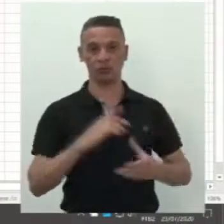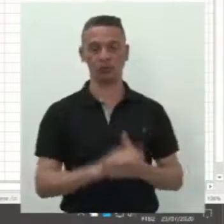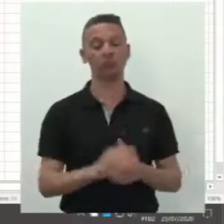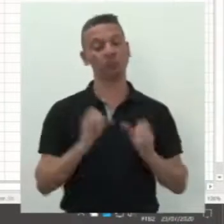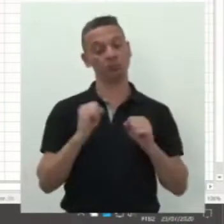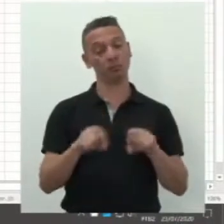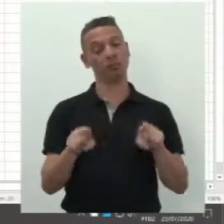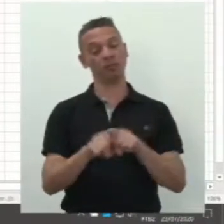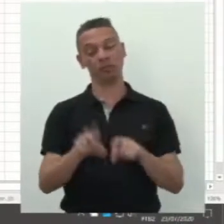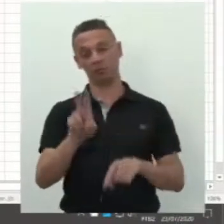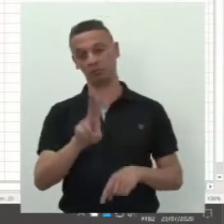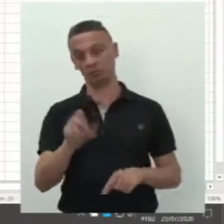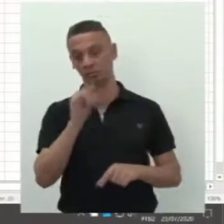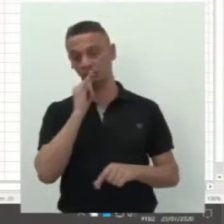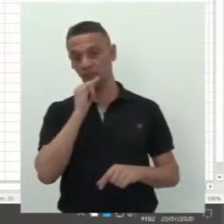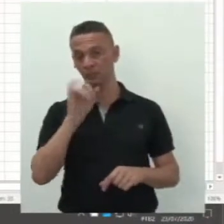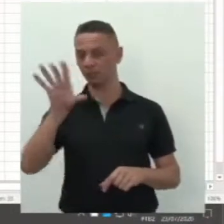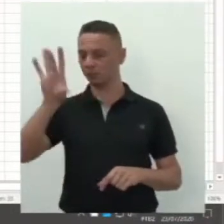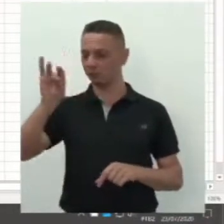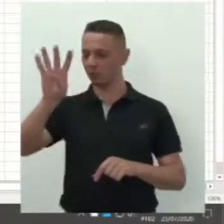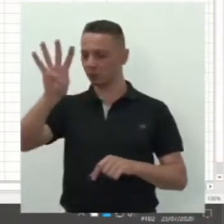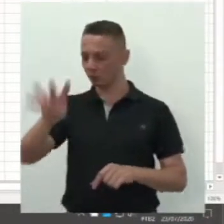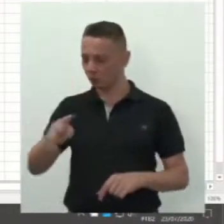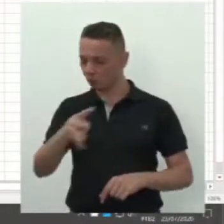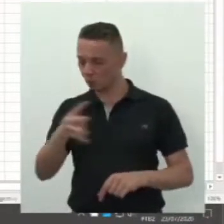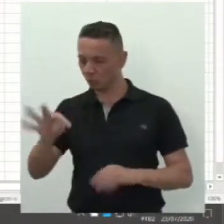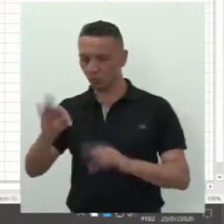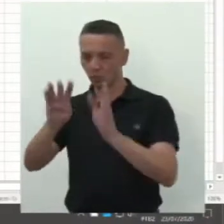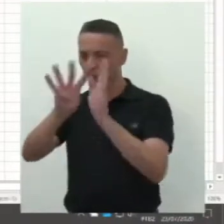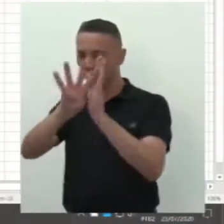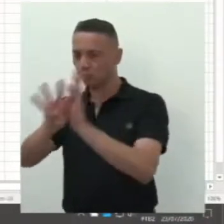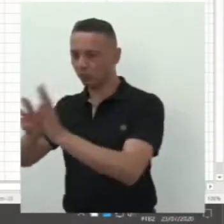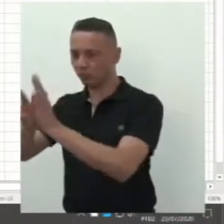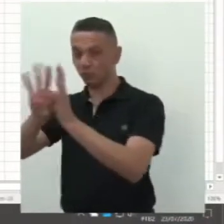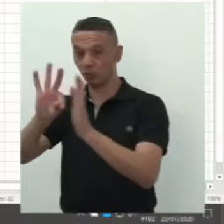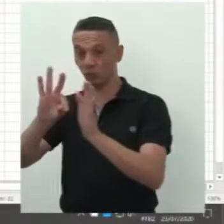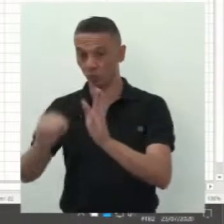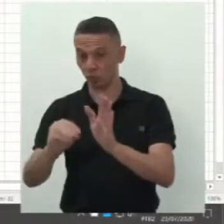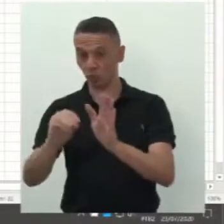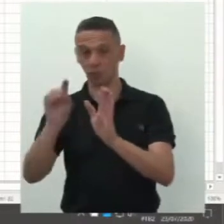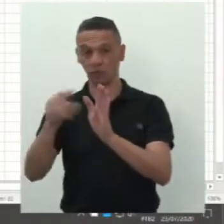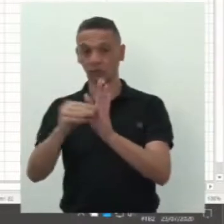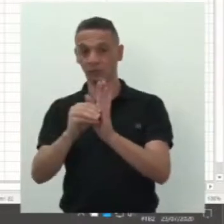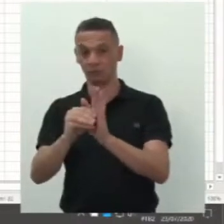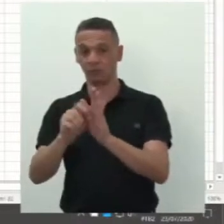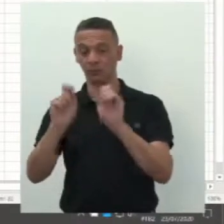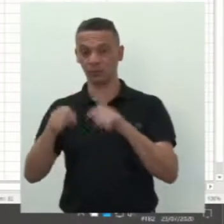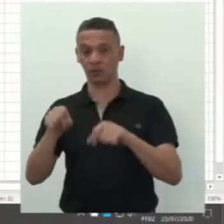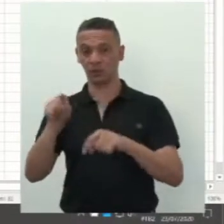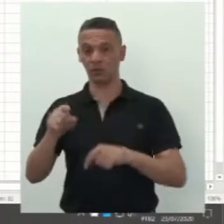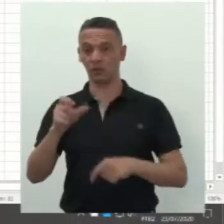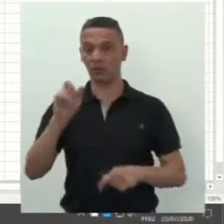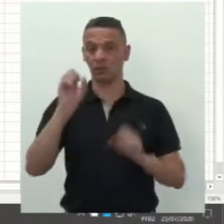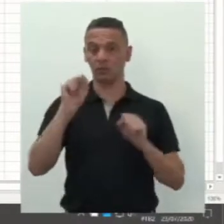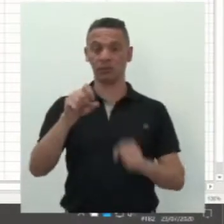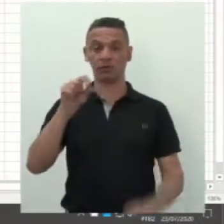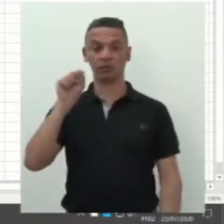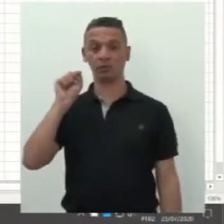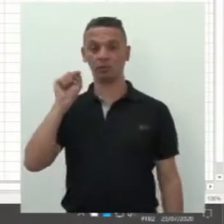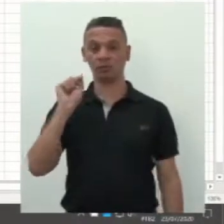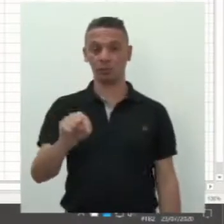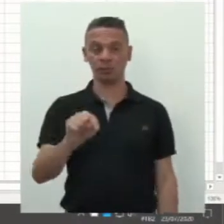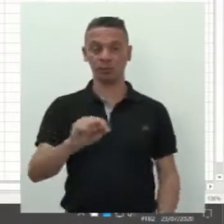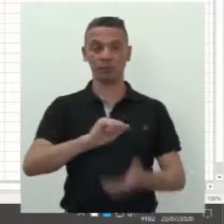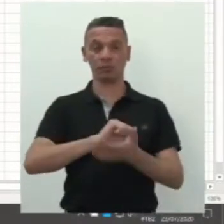caso eu selecione todos os dados, né, então clique, arraste onde eu quero selecionar. Se eu der um delete, por exemplo, eu